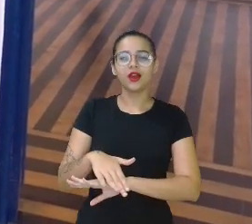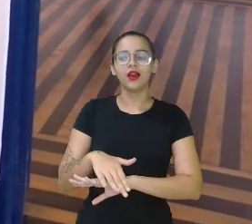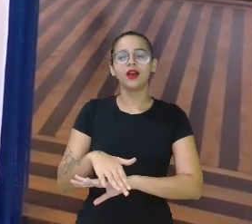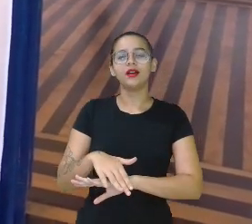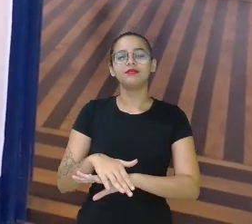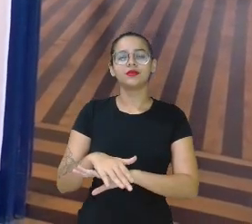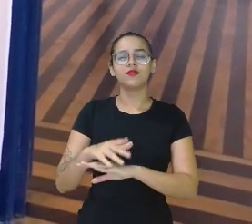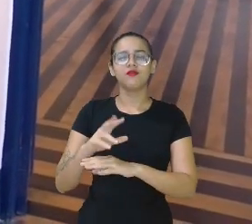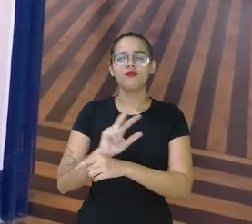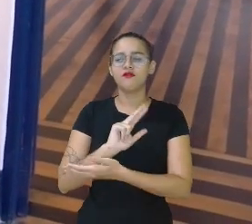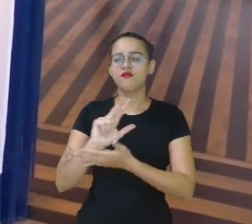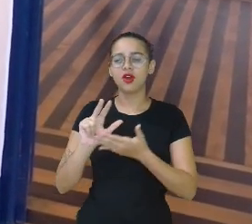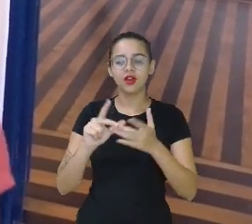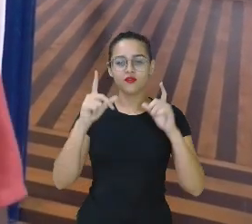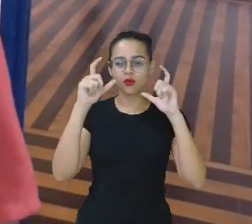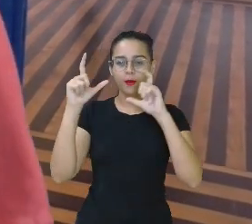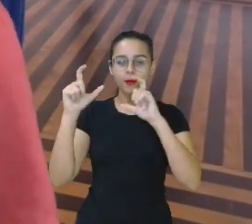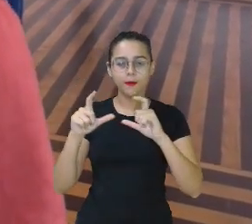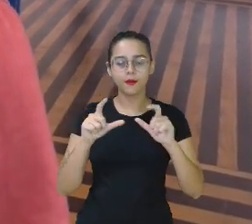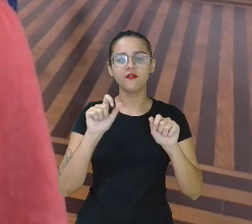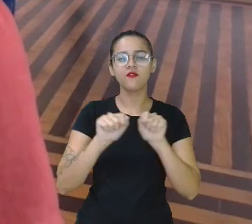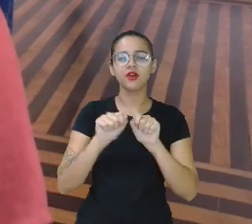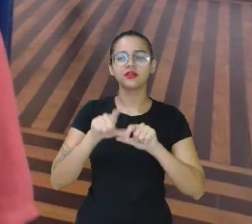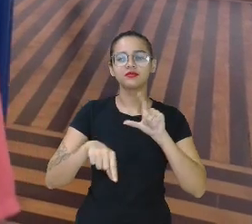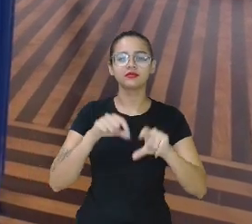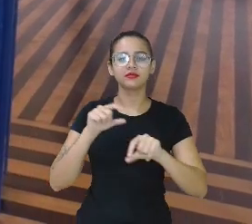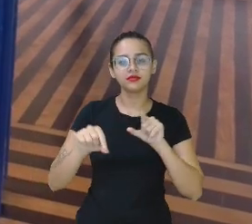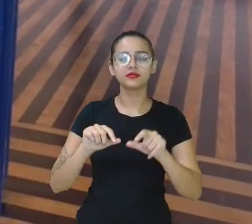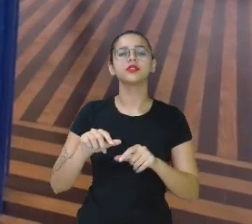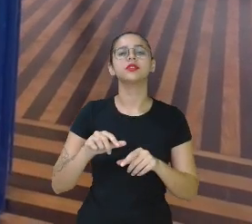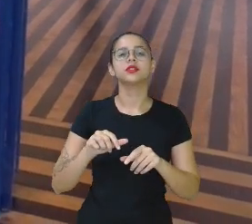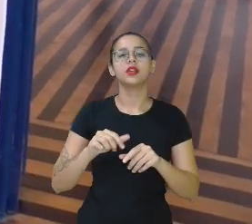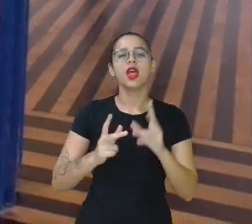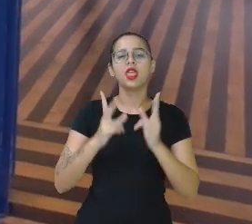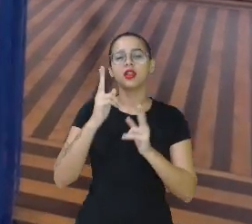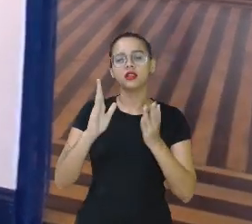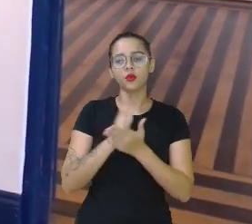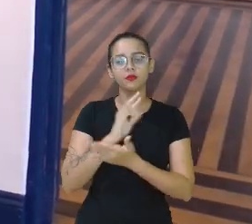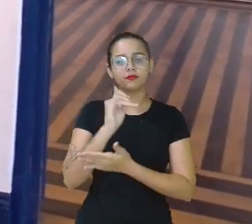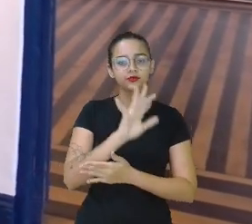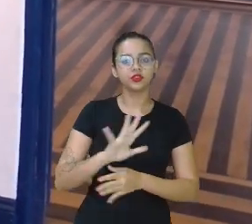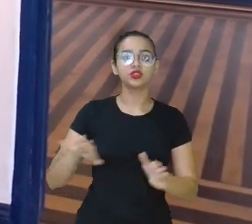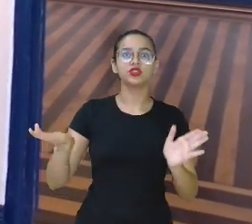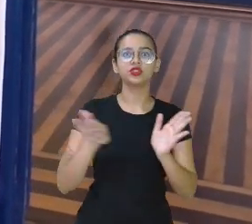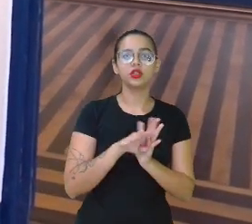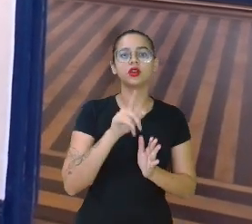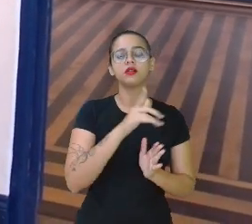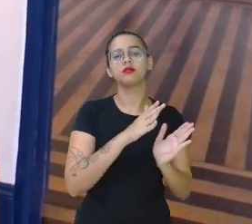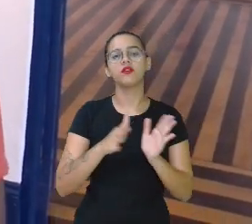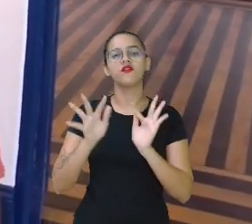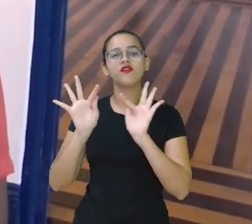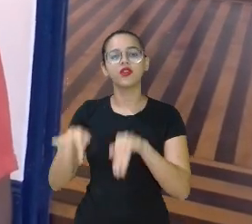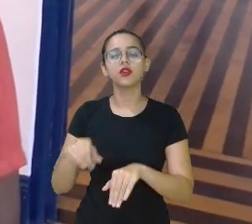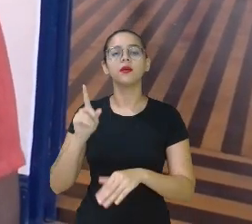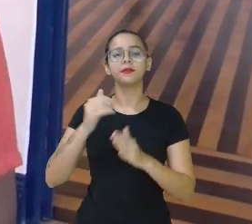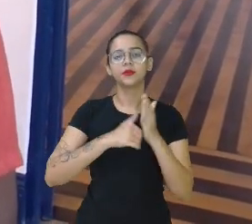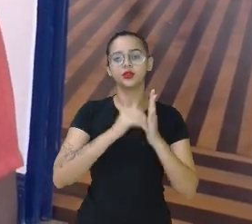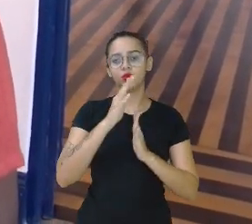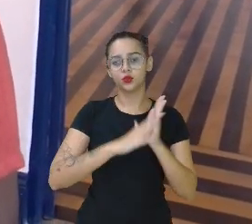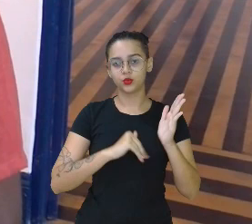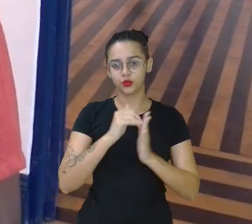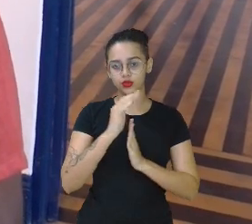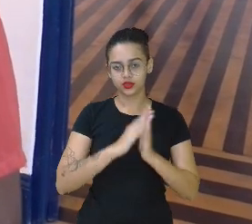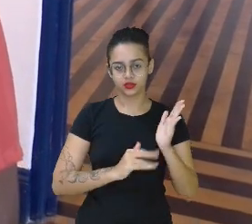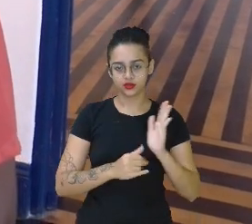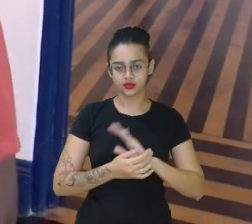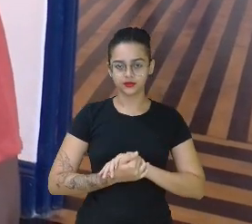várias fotos, vou fazer uma seleção, e eu manipulo algumas imagens, para depois chegar no processo final, que é a pintura.